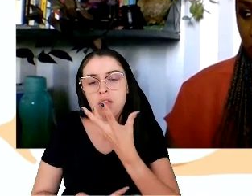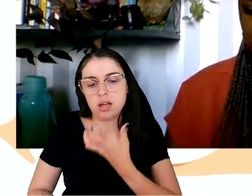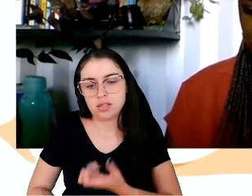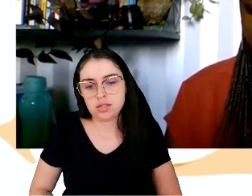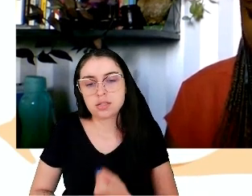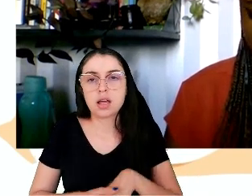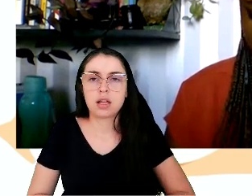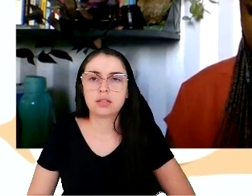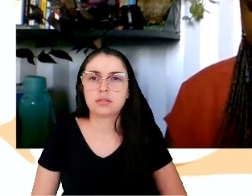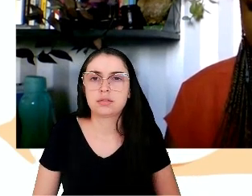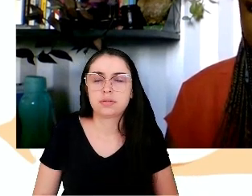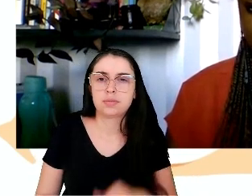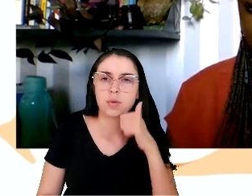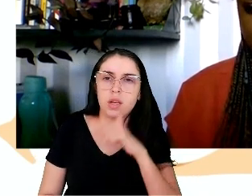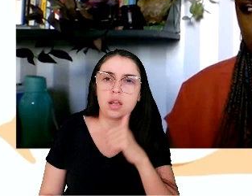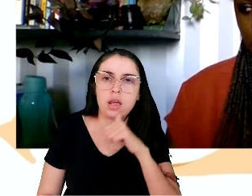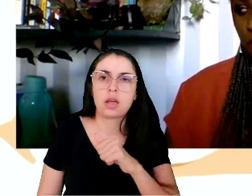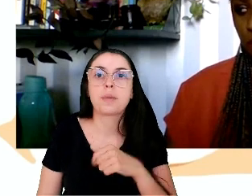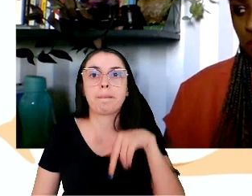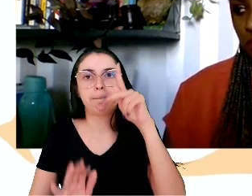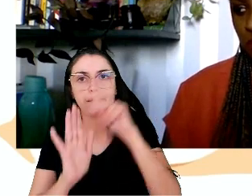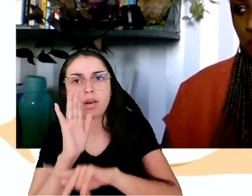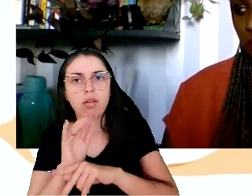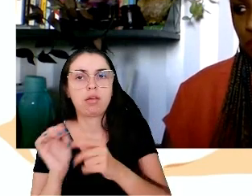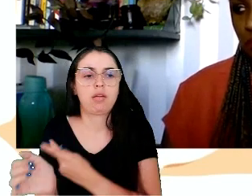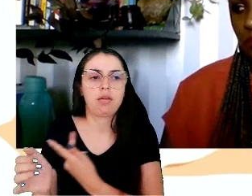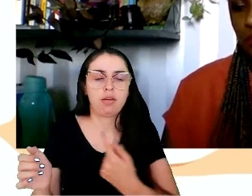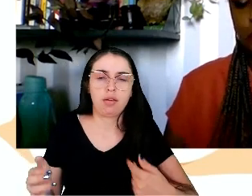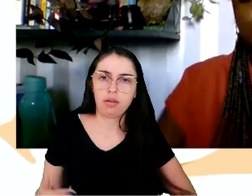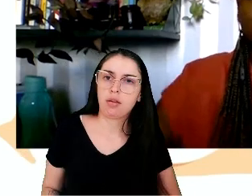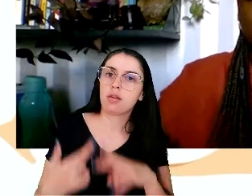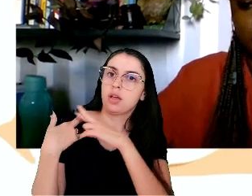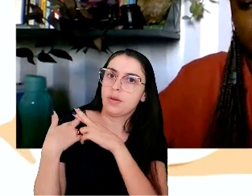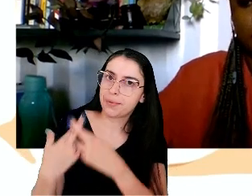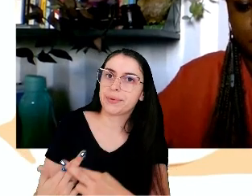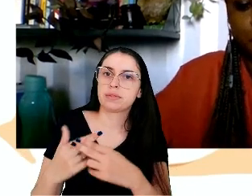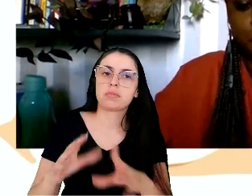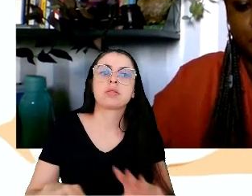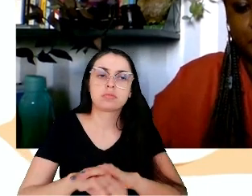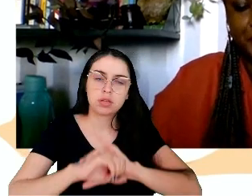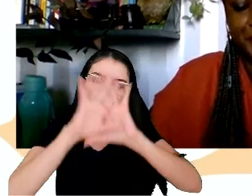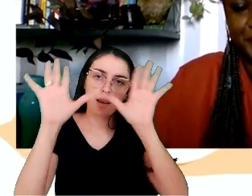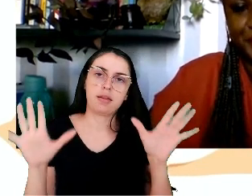sim políticas públicas, reconhecimento e visibilidade.